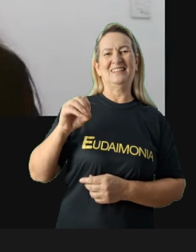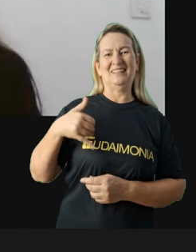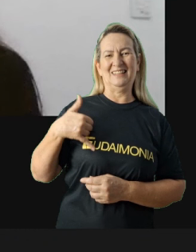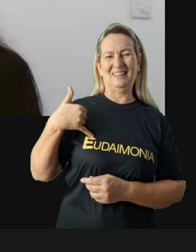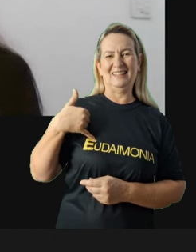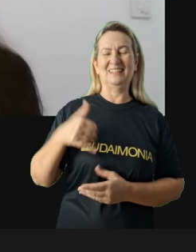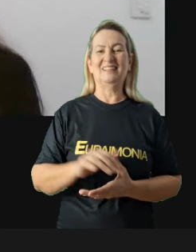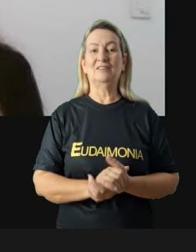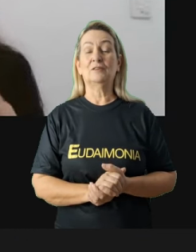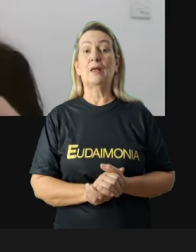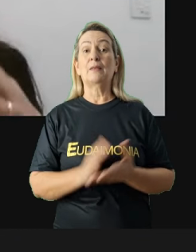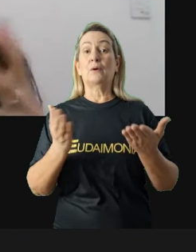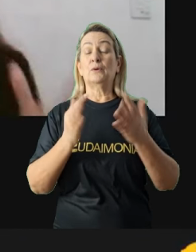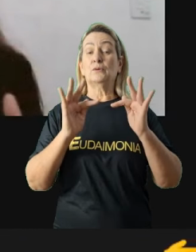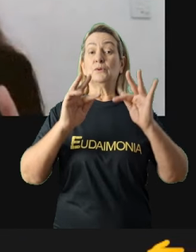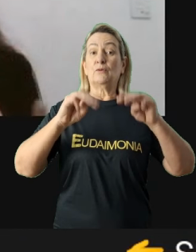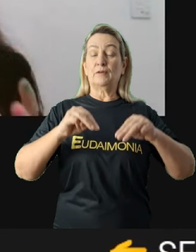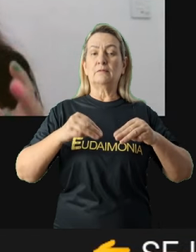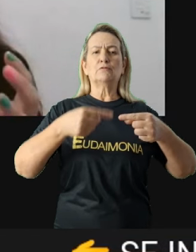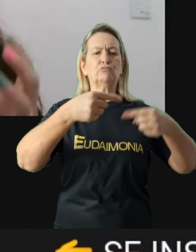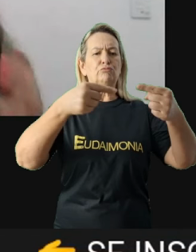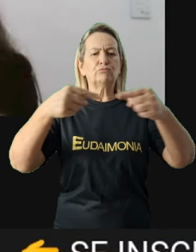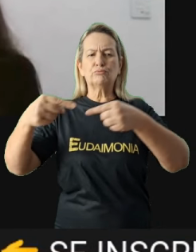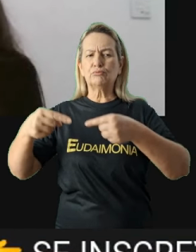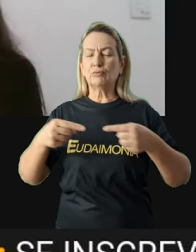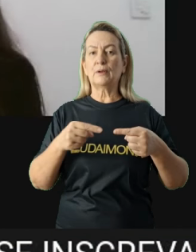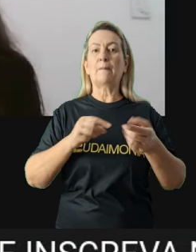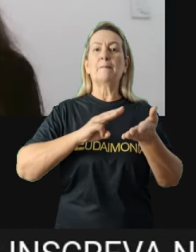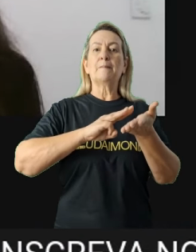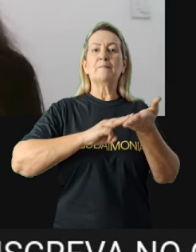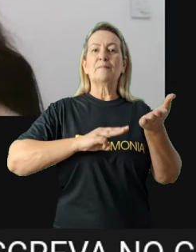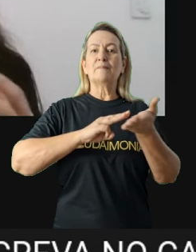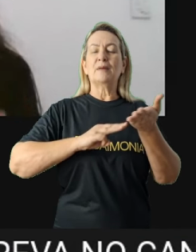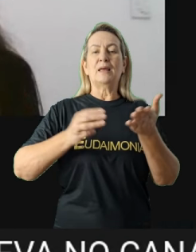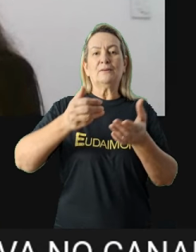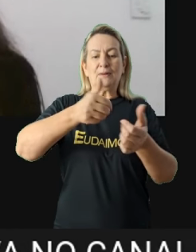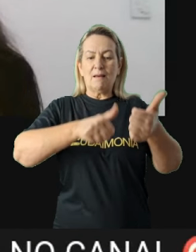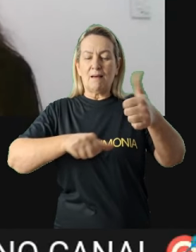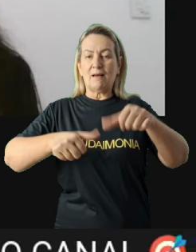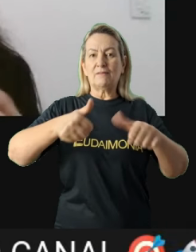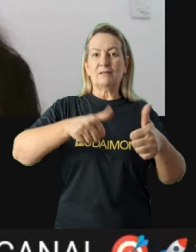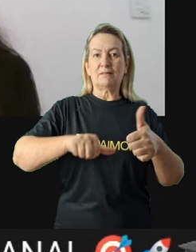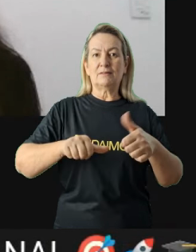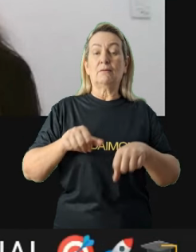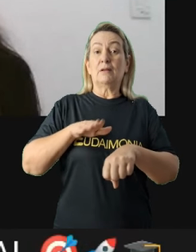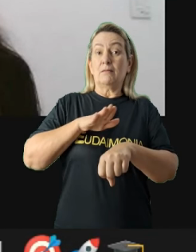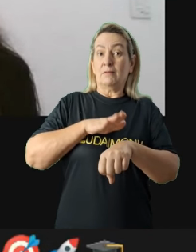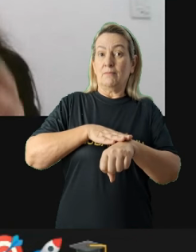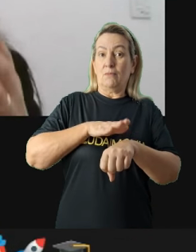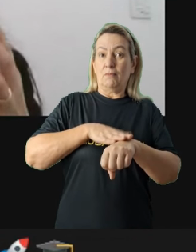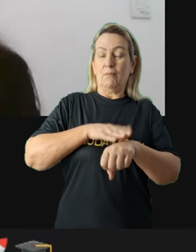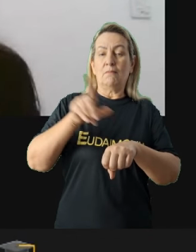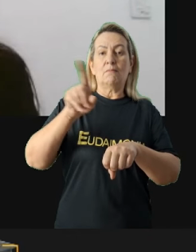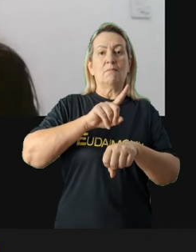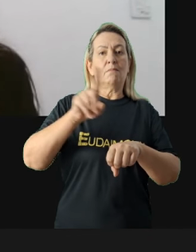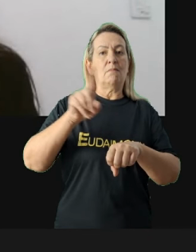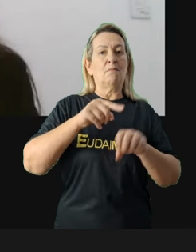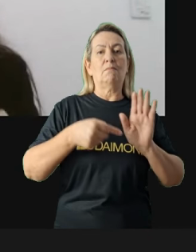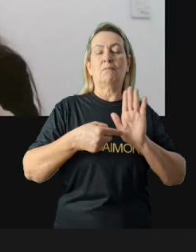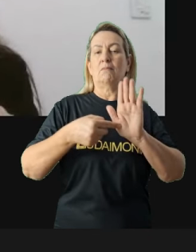essa é a ideia. Mas, só para finalizar, nós temos que fazer esse trabalho, essa discussão sobre o método de avaliação que, nesse